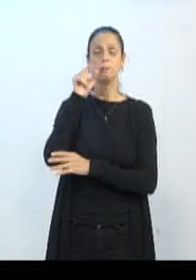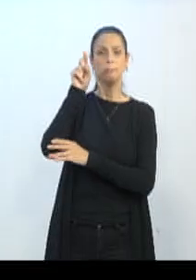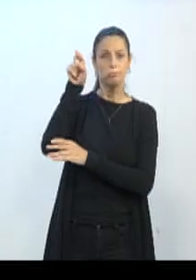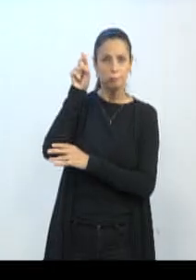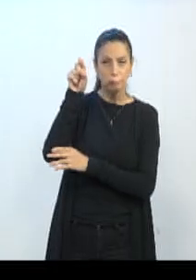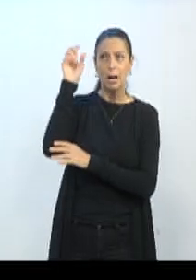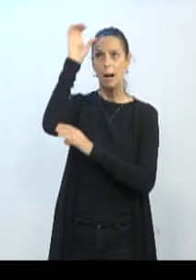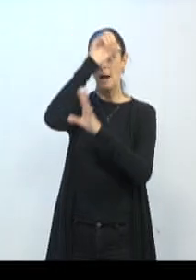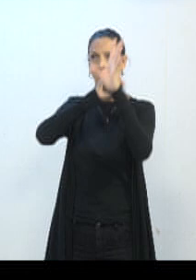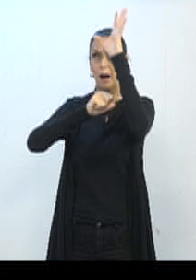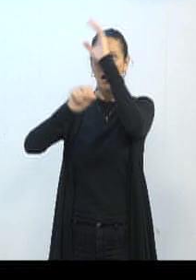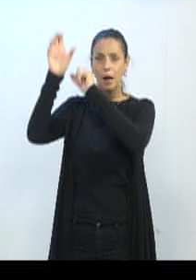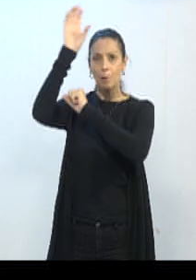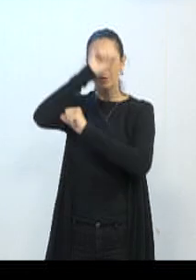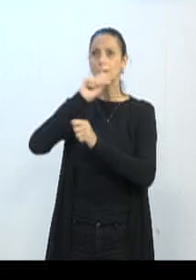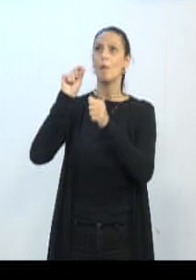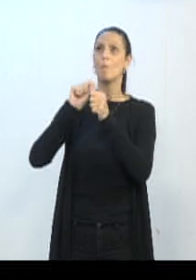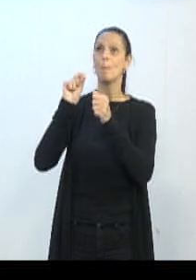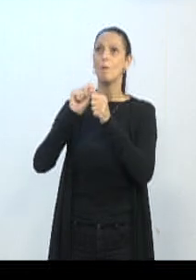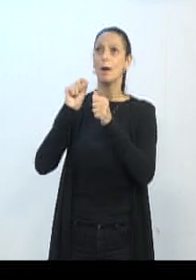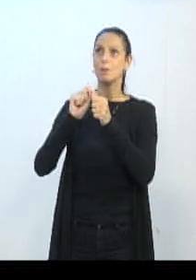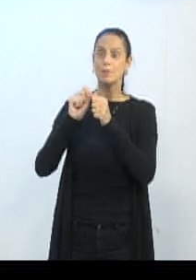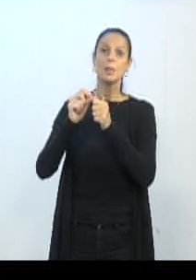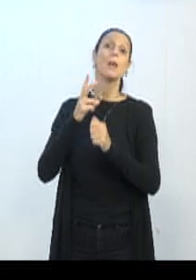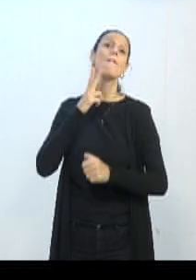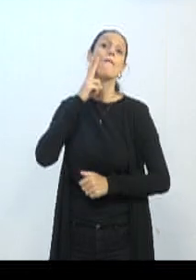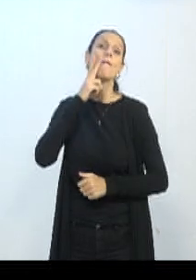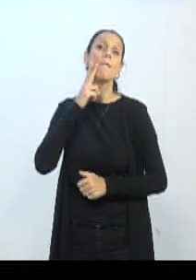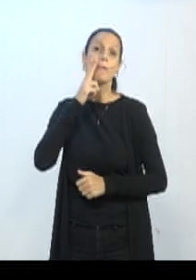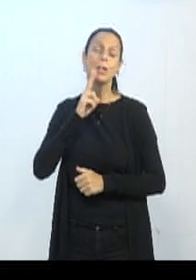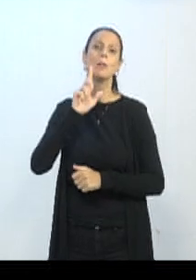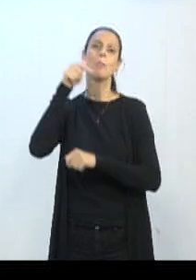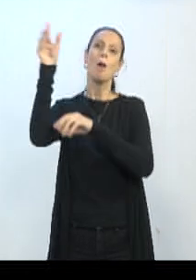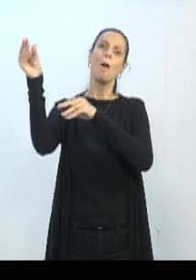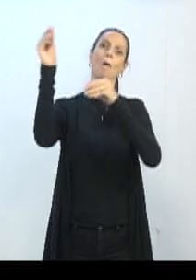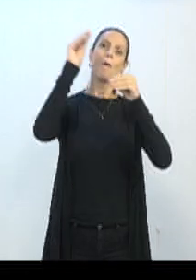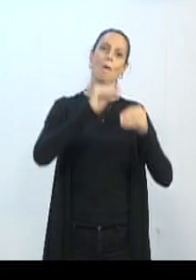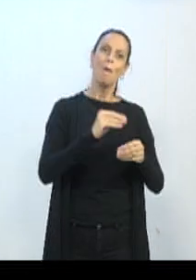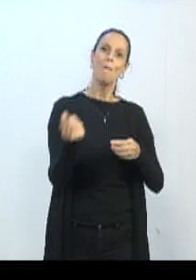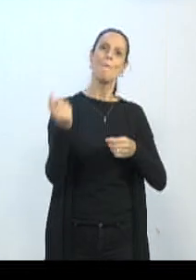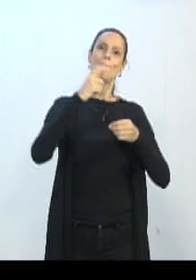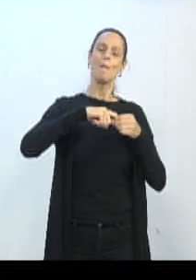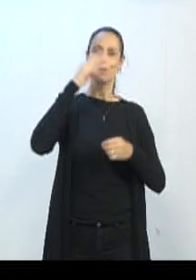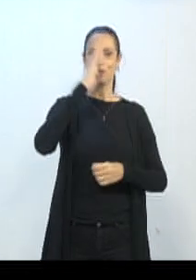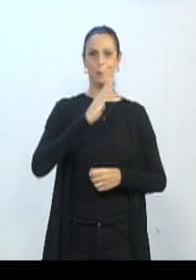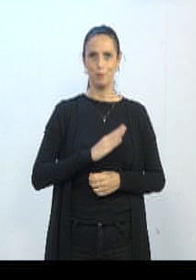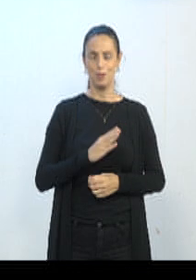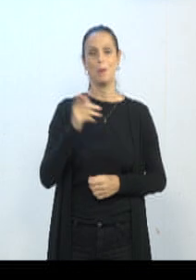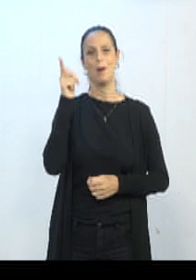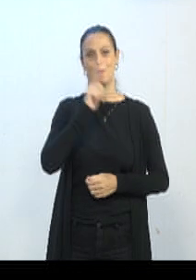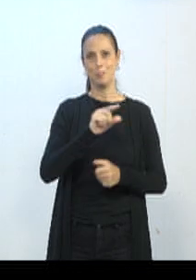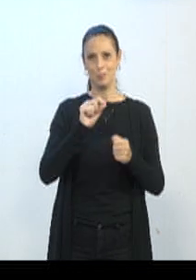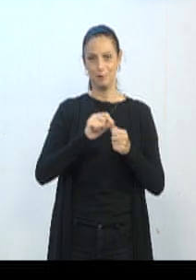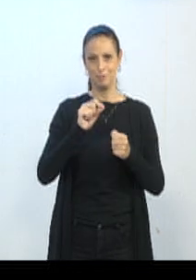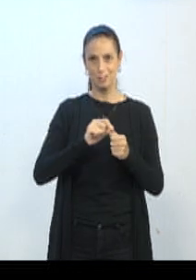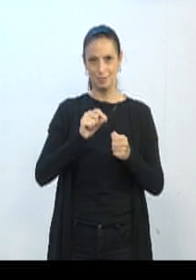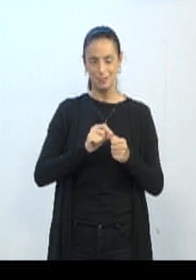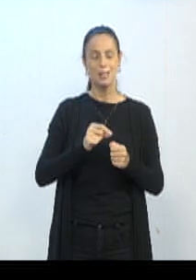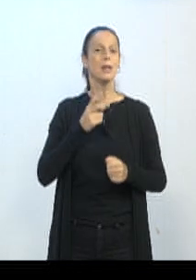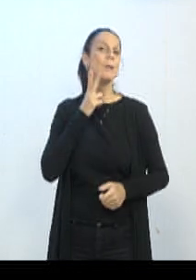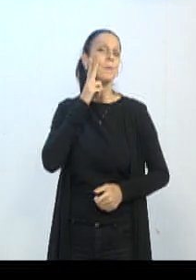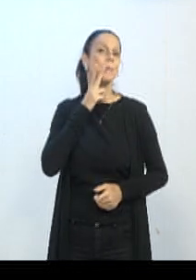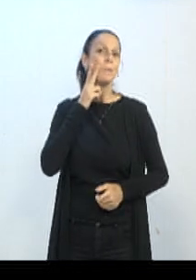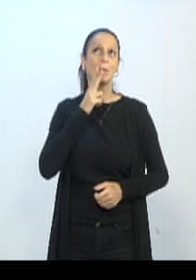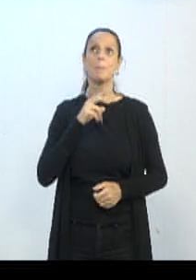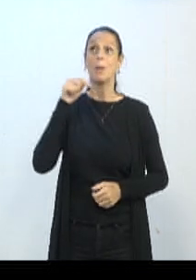dos Vinhos e outra quero aqui compartilhar a vida do Adriano a única vinícola da região sul